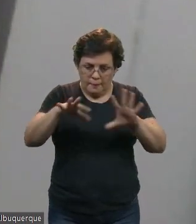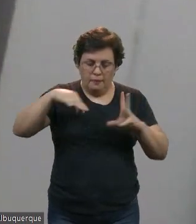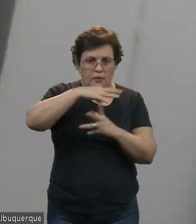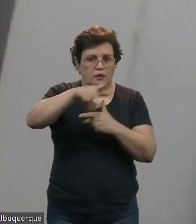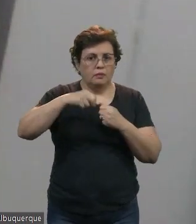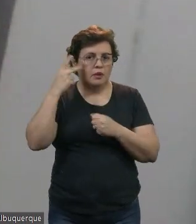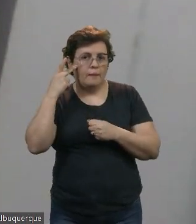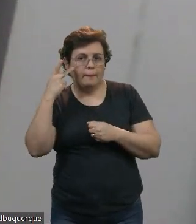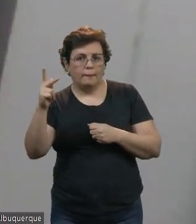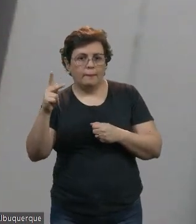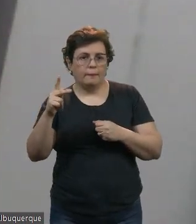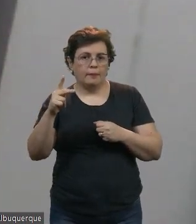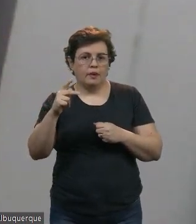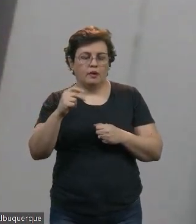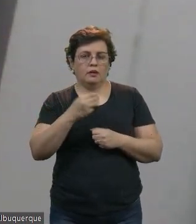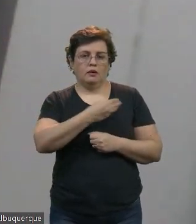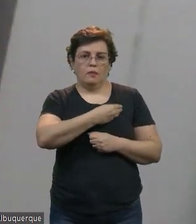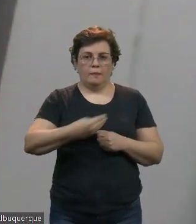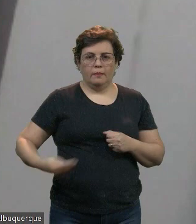da Saúde, né?